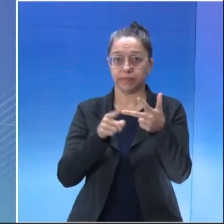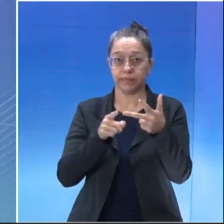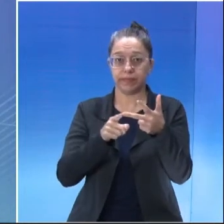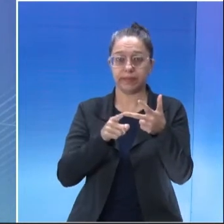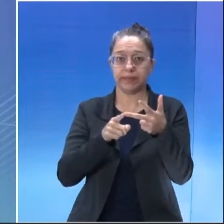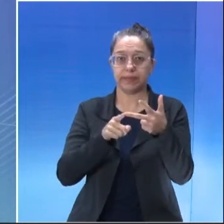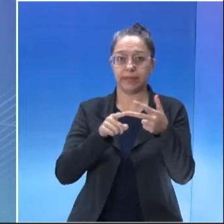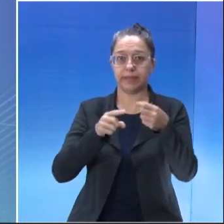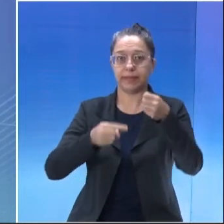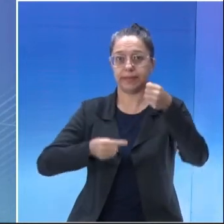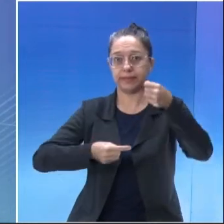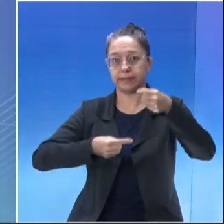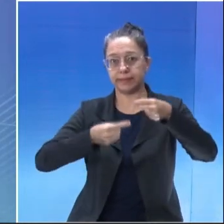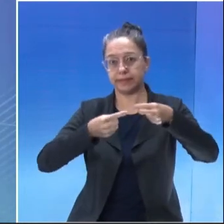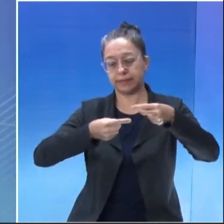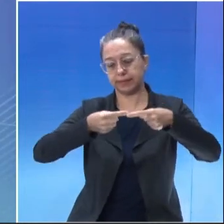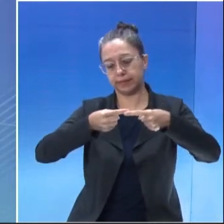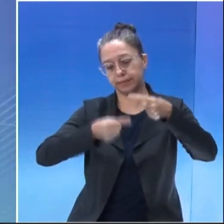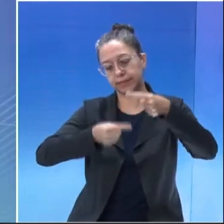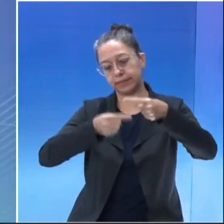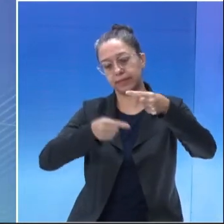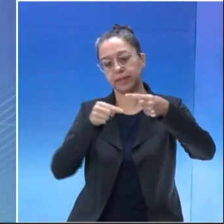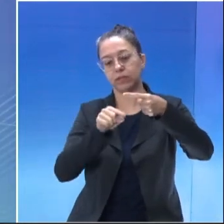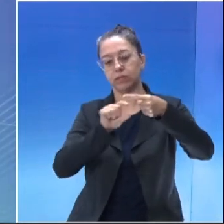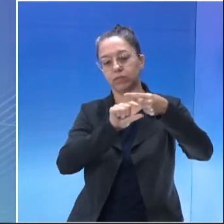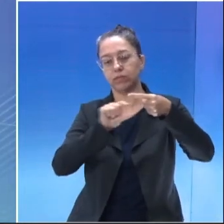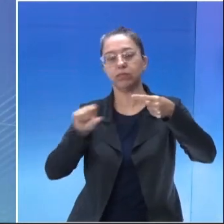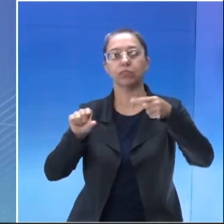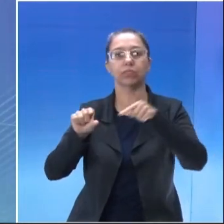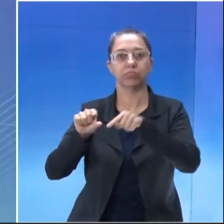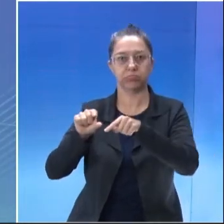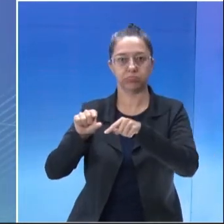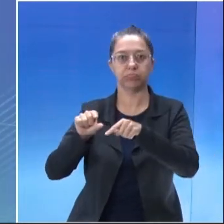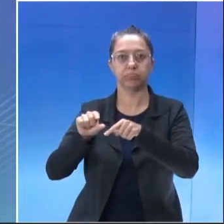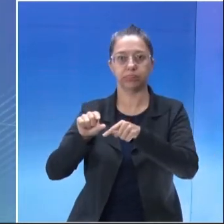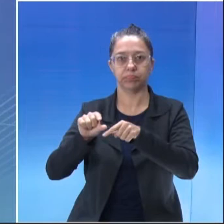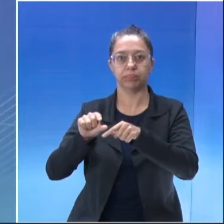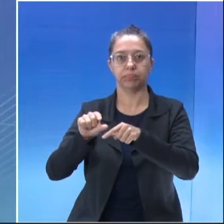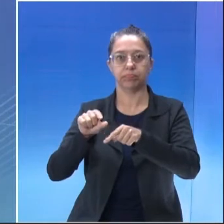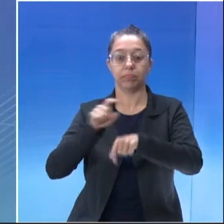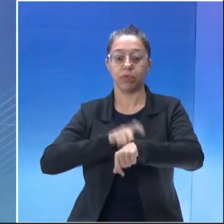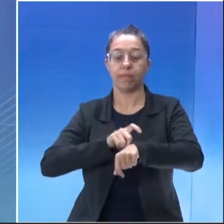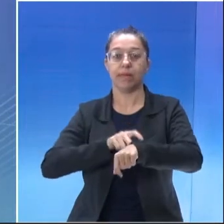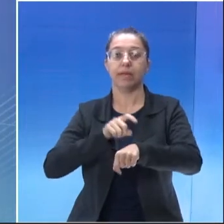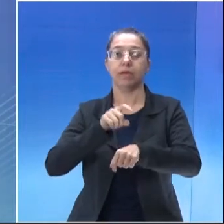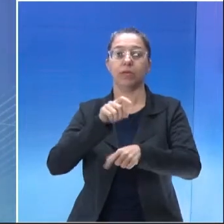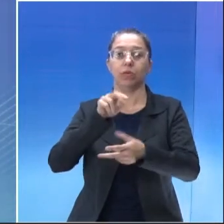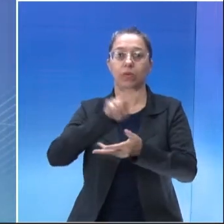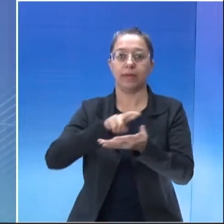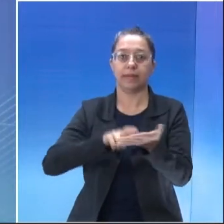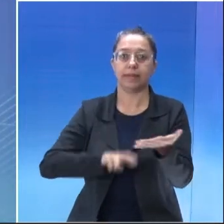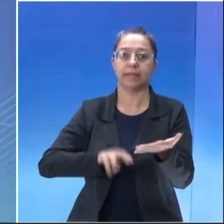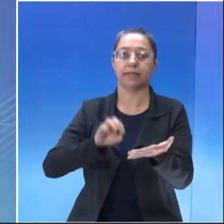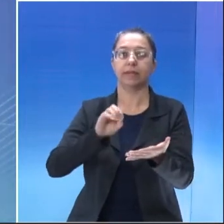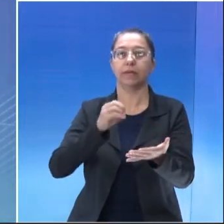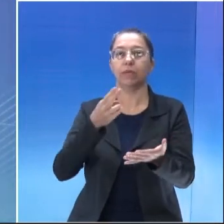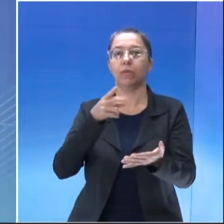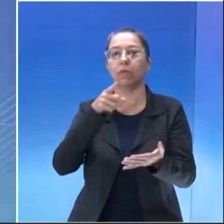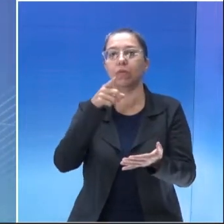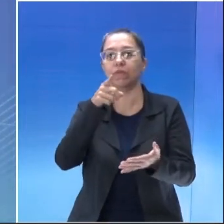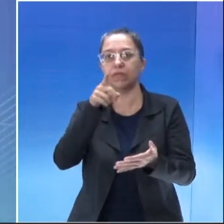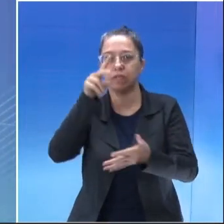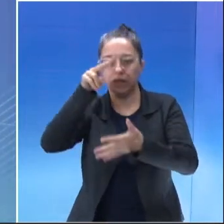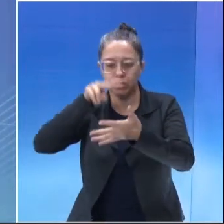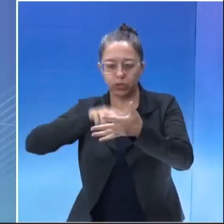Quando você outro meio também de estratégia, você citar na sua redação ou nos textos que vocês vão ler, sempre vai ter